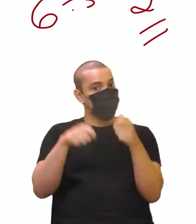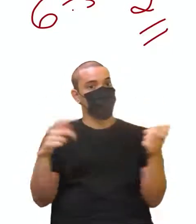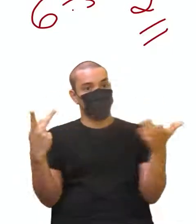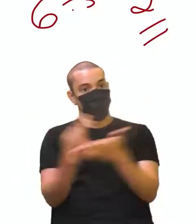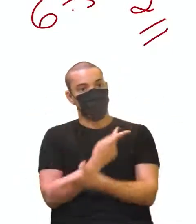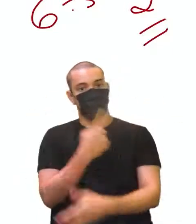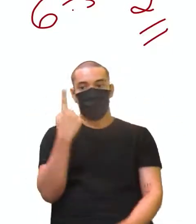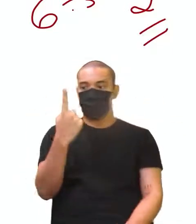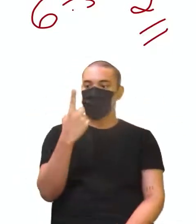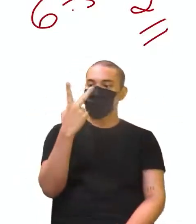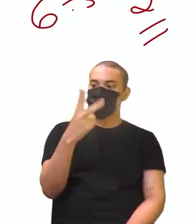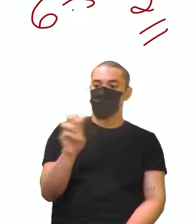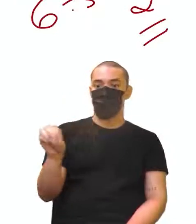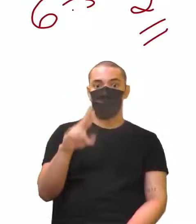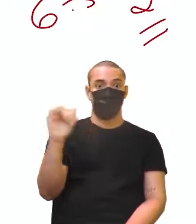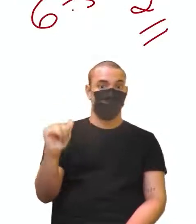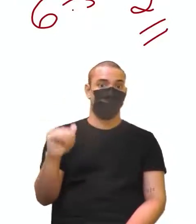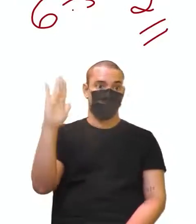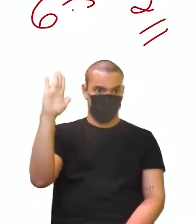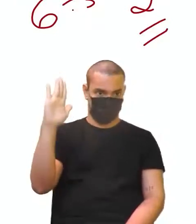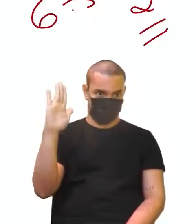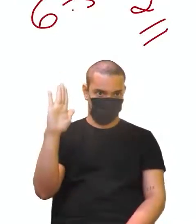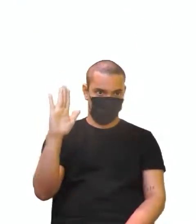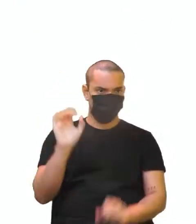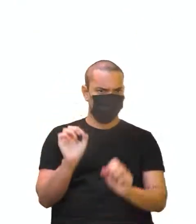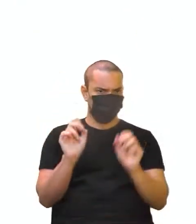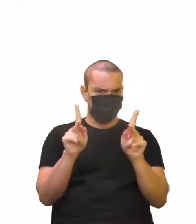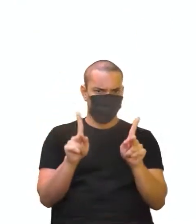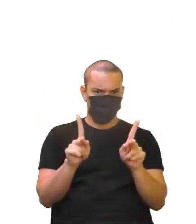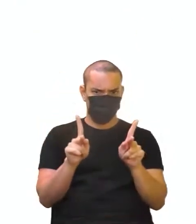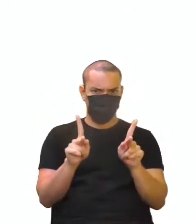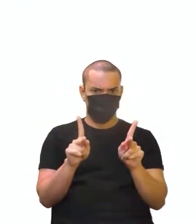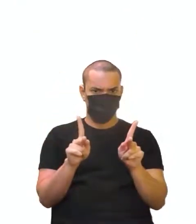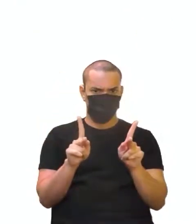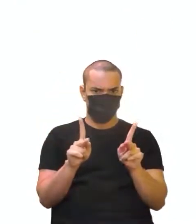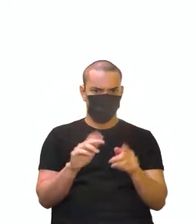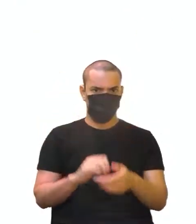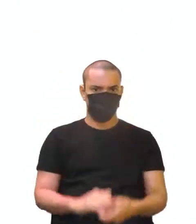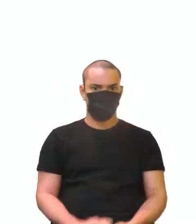1, 2 ou mais vezes. Ok?